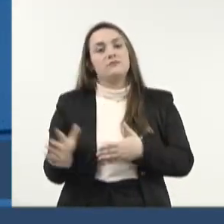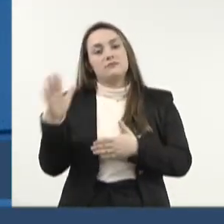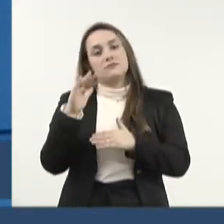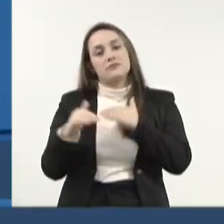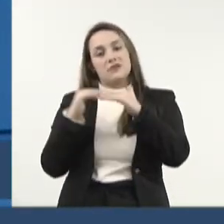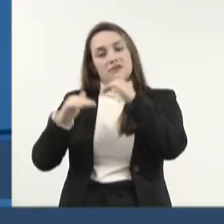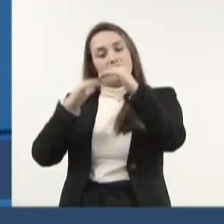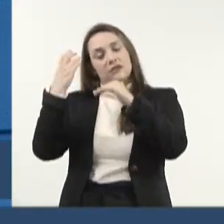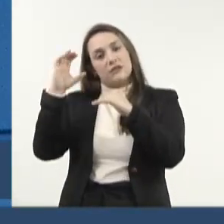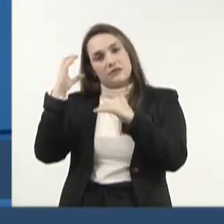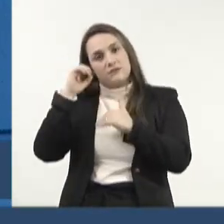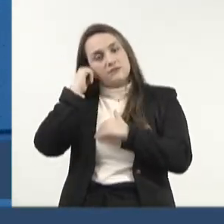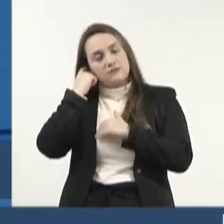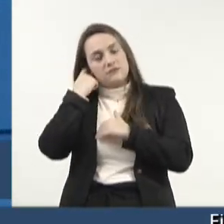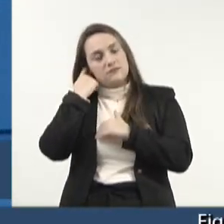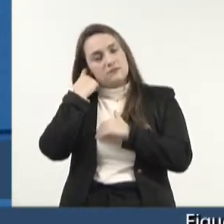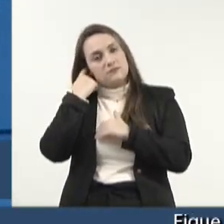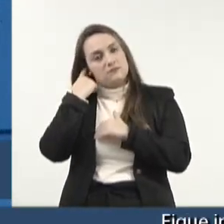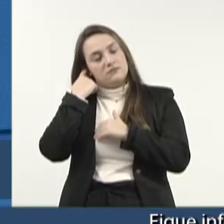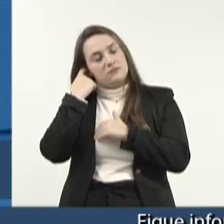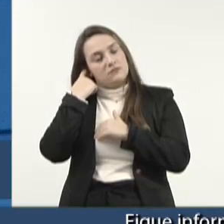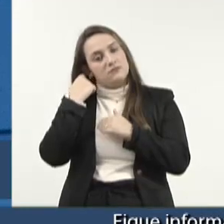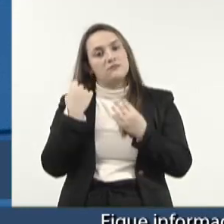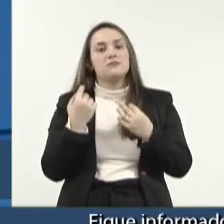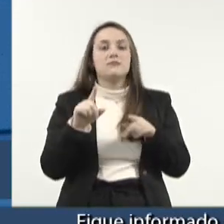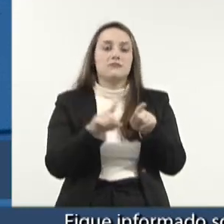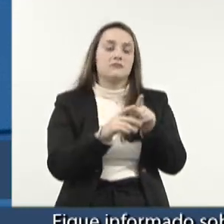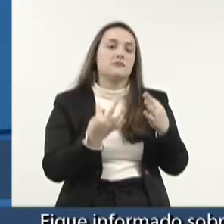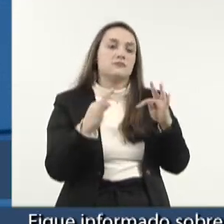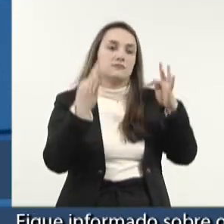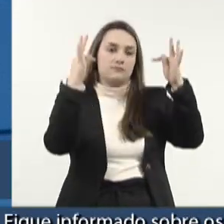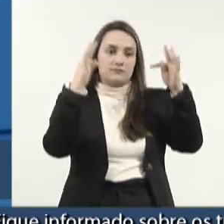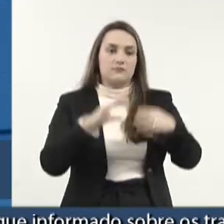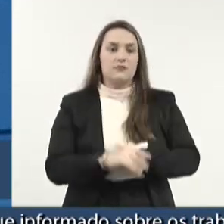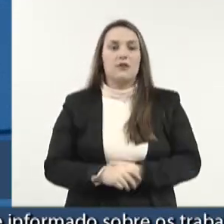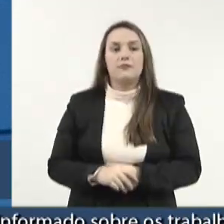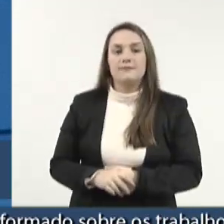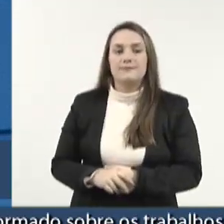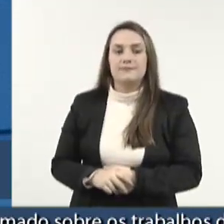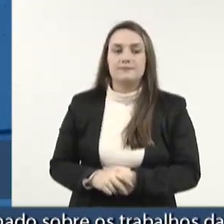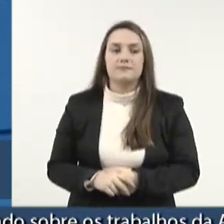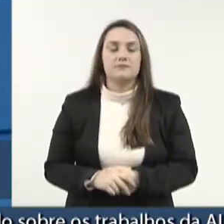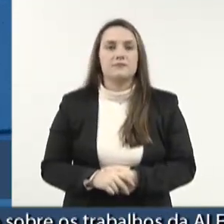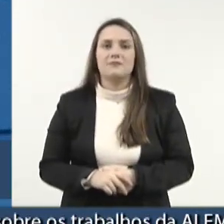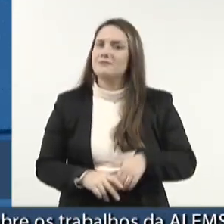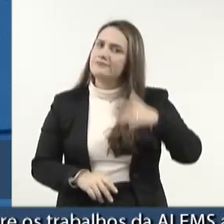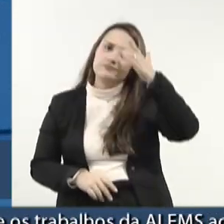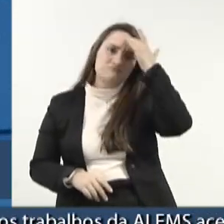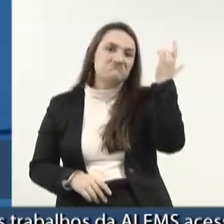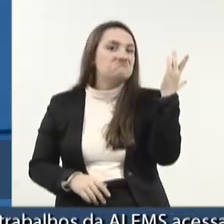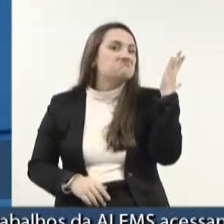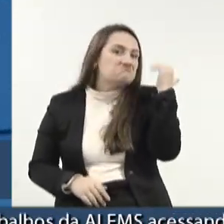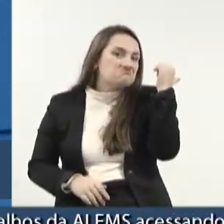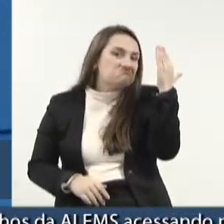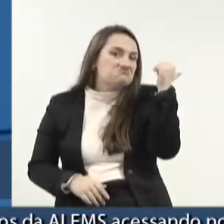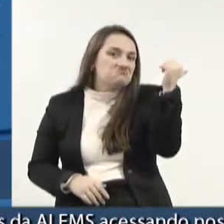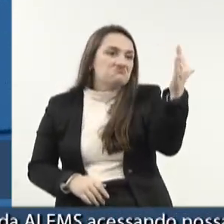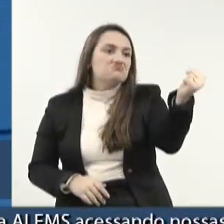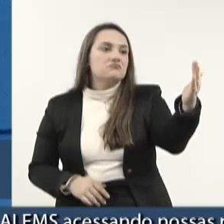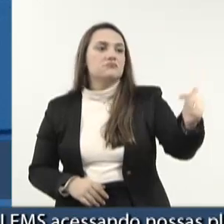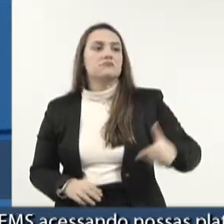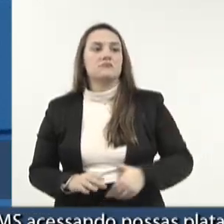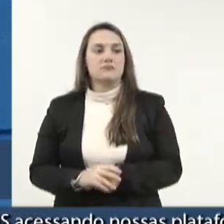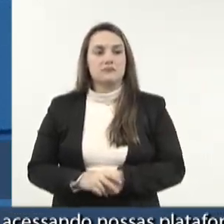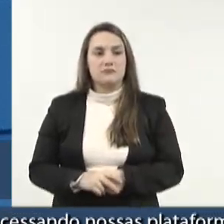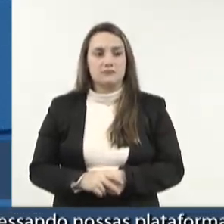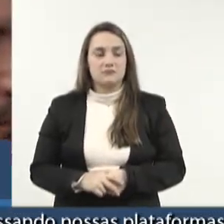Desenvolvimento Científico e Tecnológico, do CNPq. Portanto, é uma figura extremamente conhecida e que